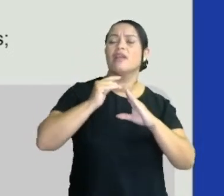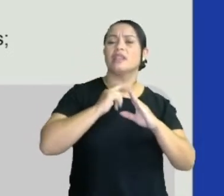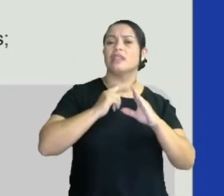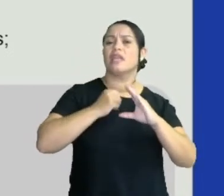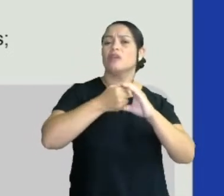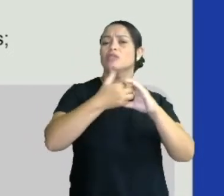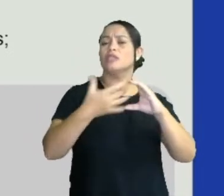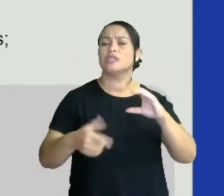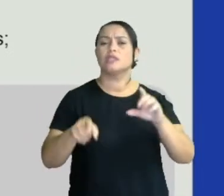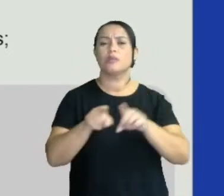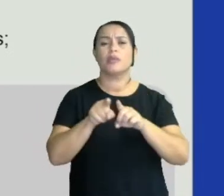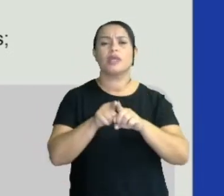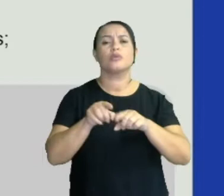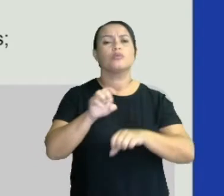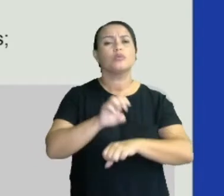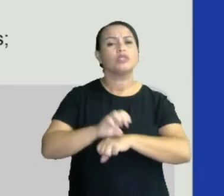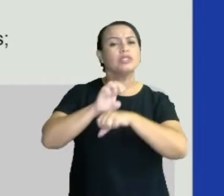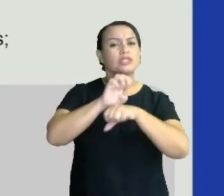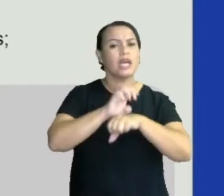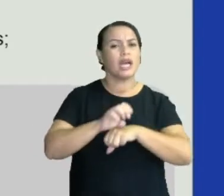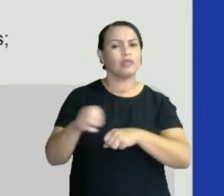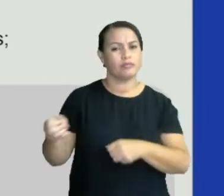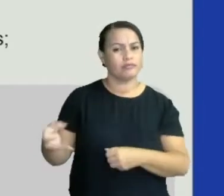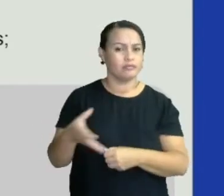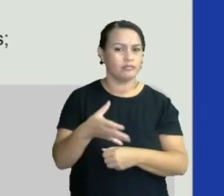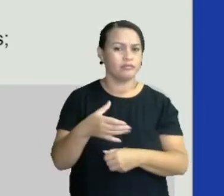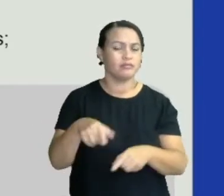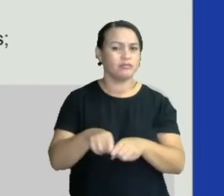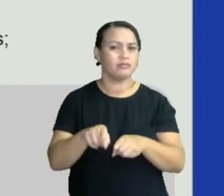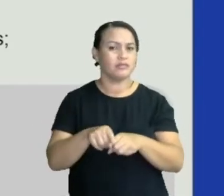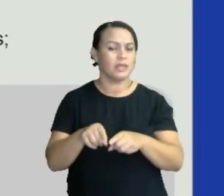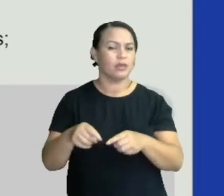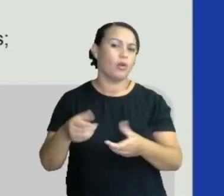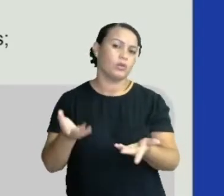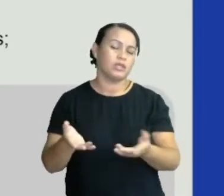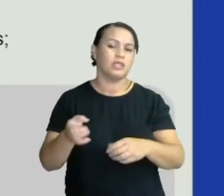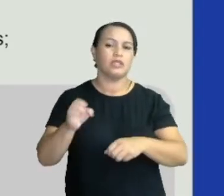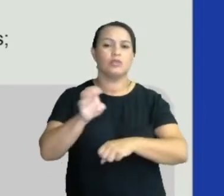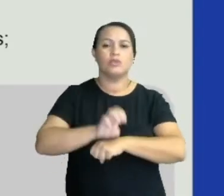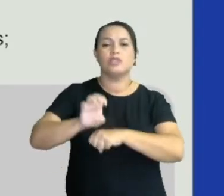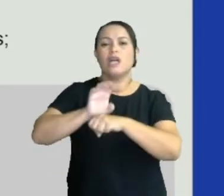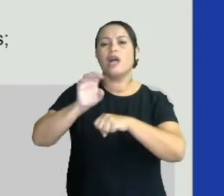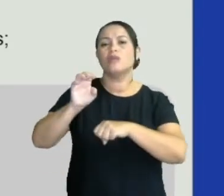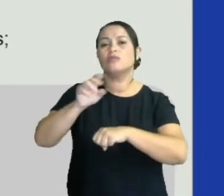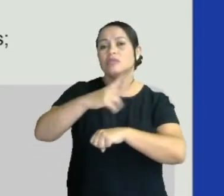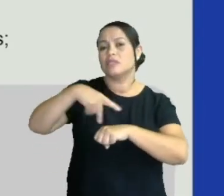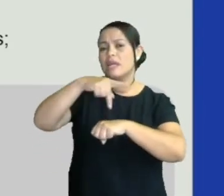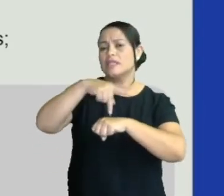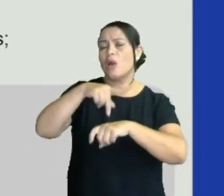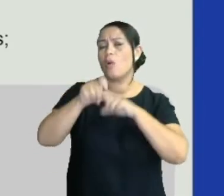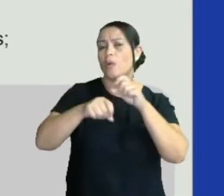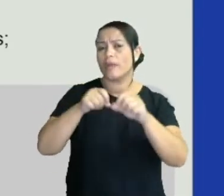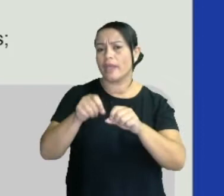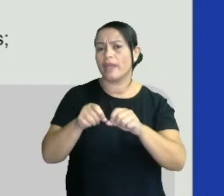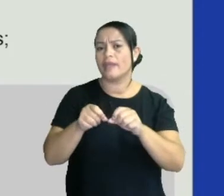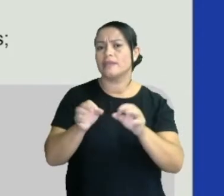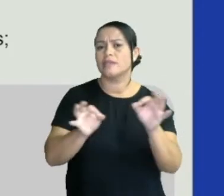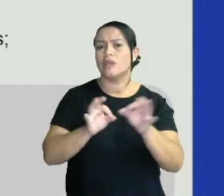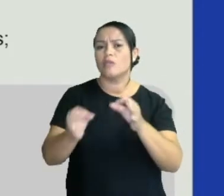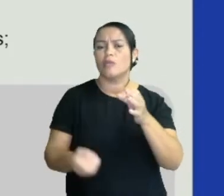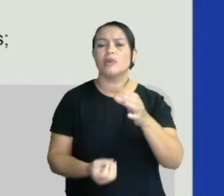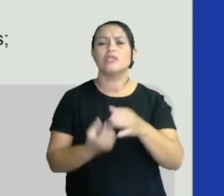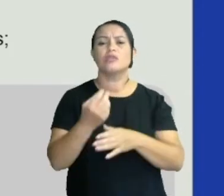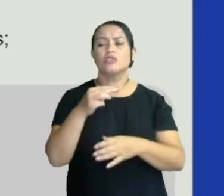características do Estado moderno, ou seja, desses Estados-nações, seria a formação de